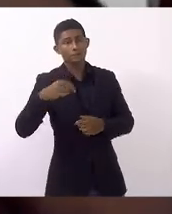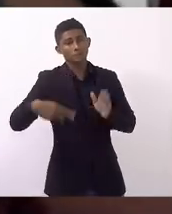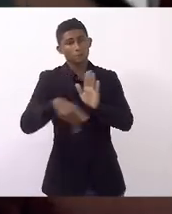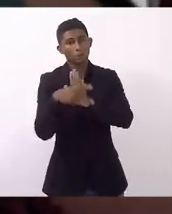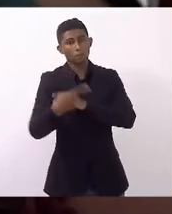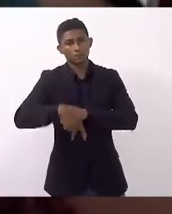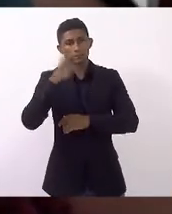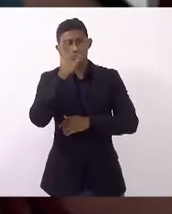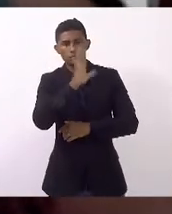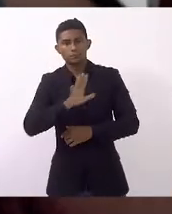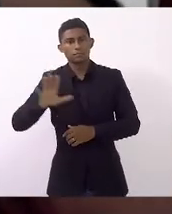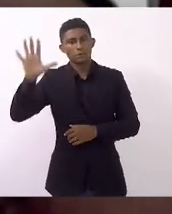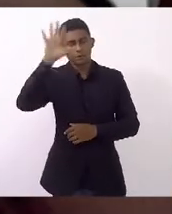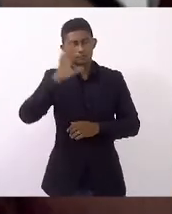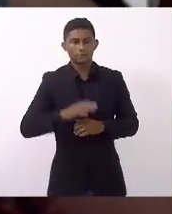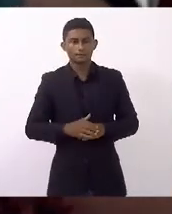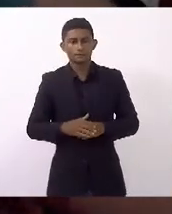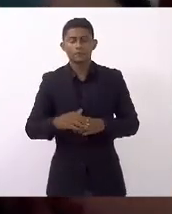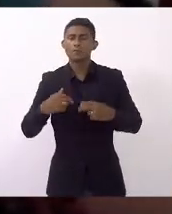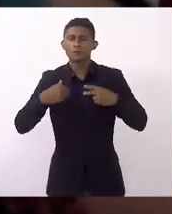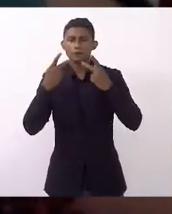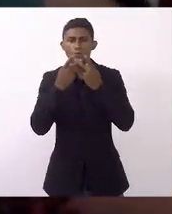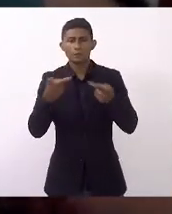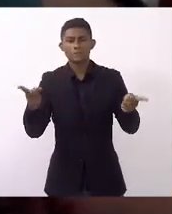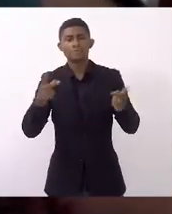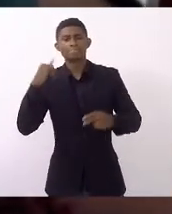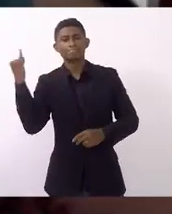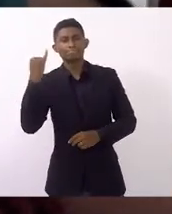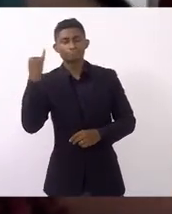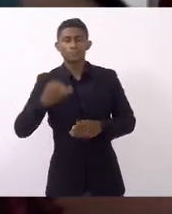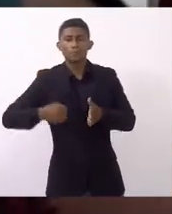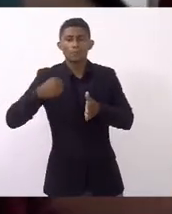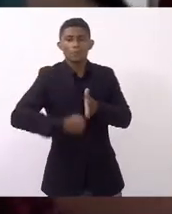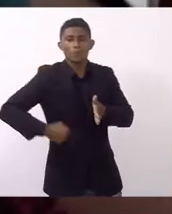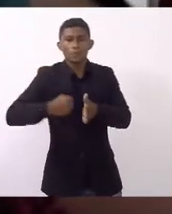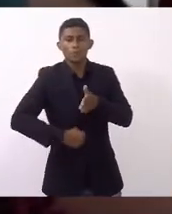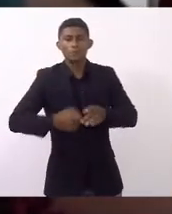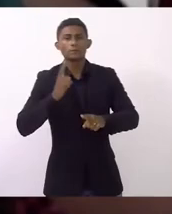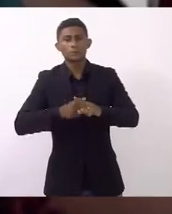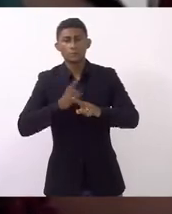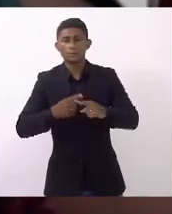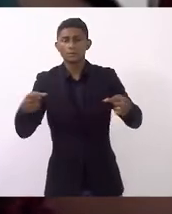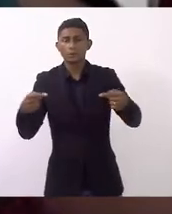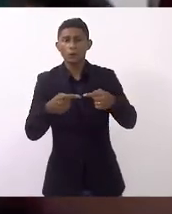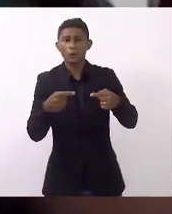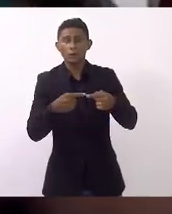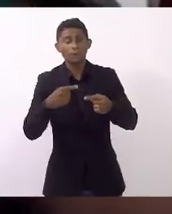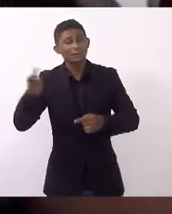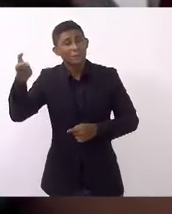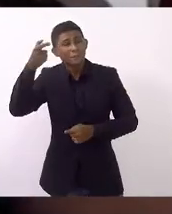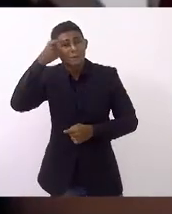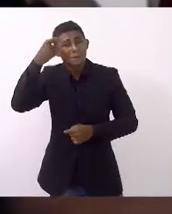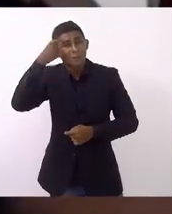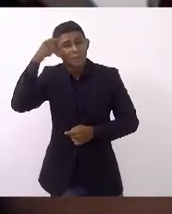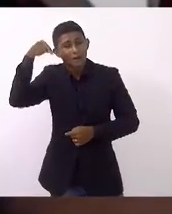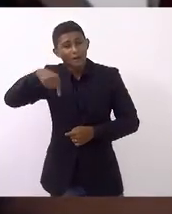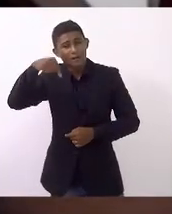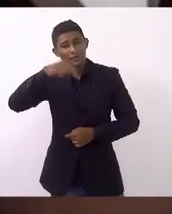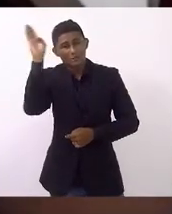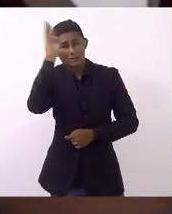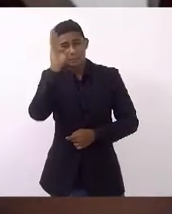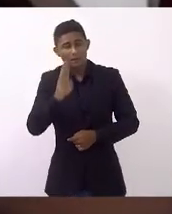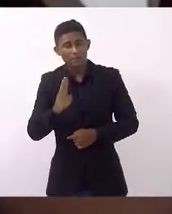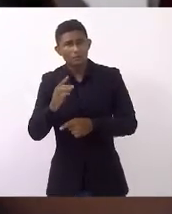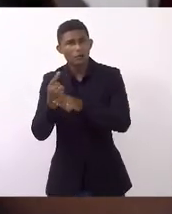Importante dizer que essa luta é uma luta da defesa da identidade e da memória do povo brasileiro, né? Nós tivemos